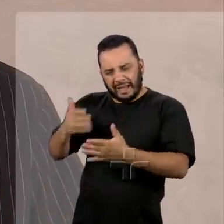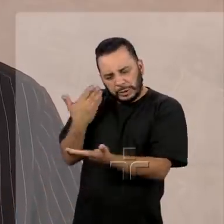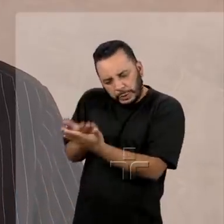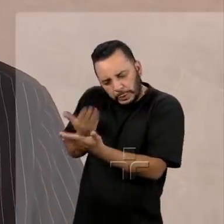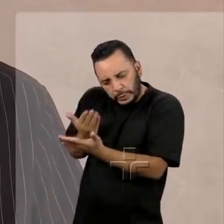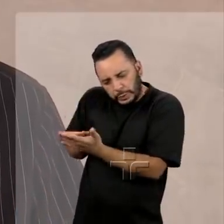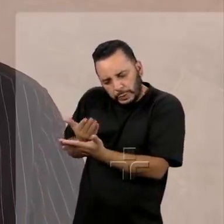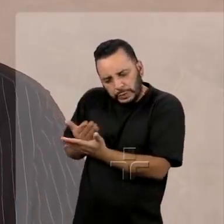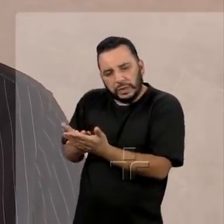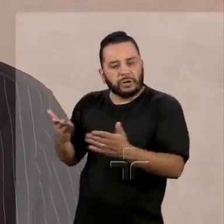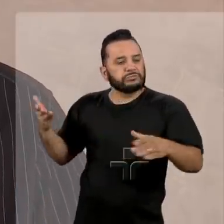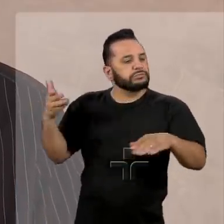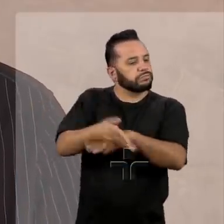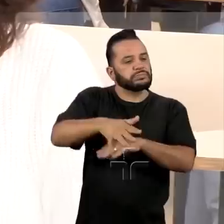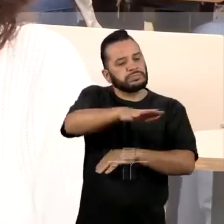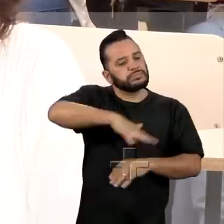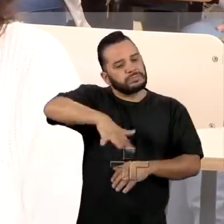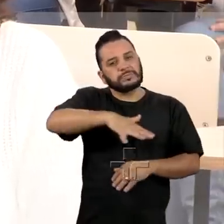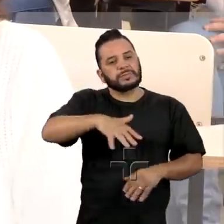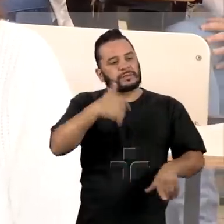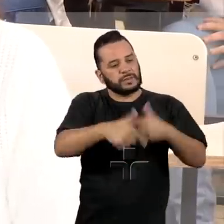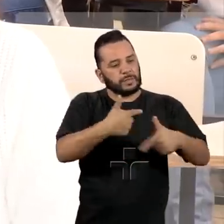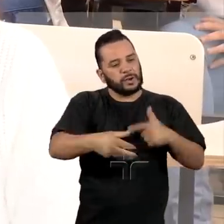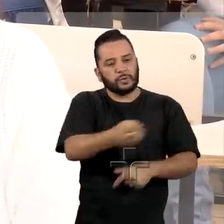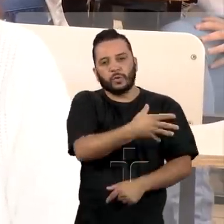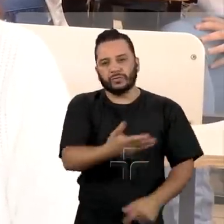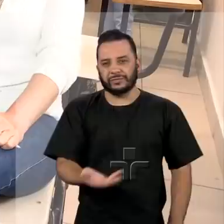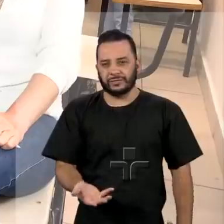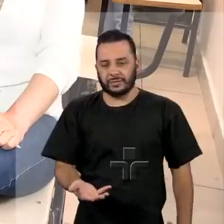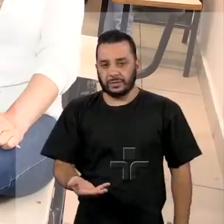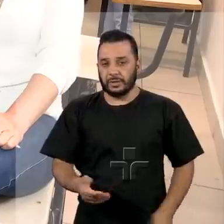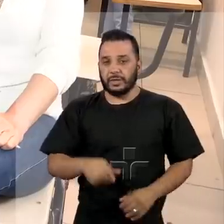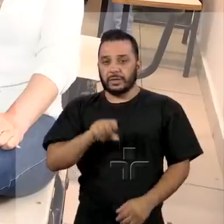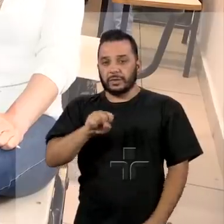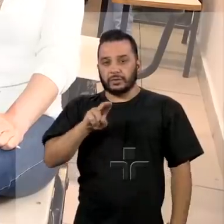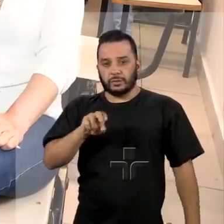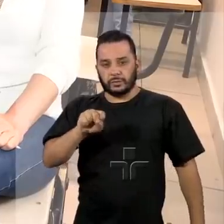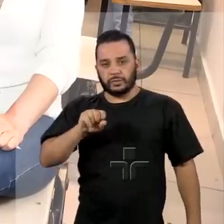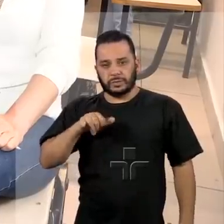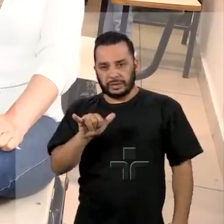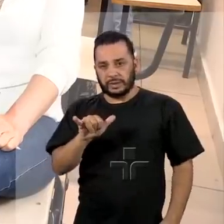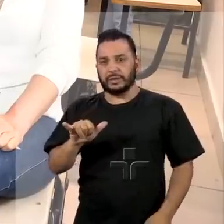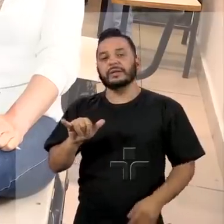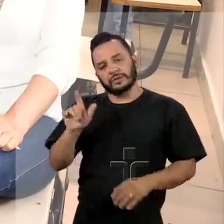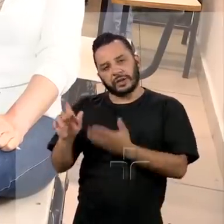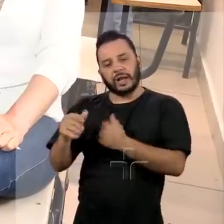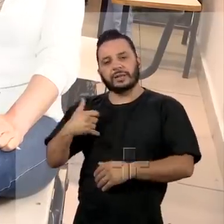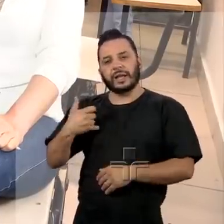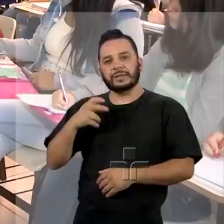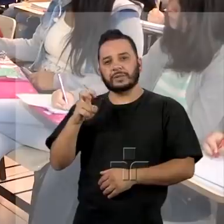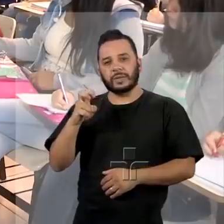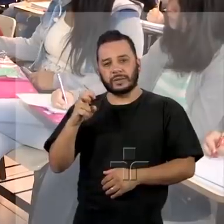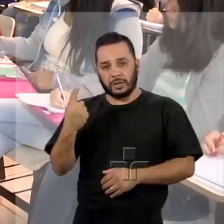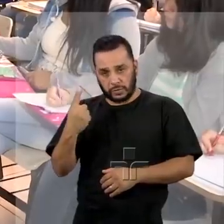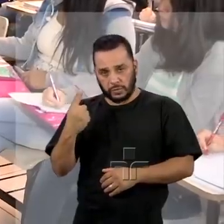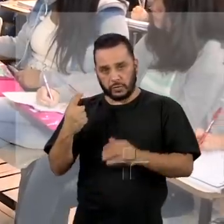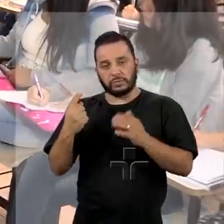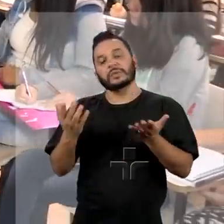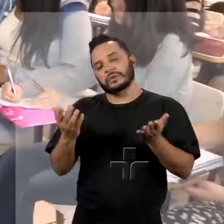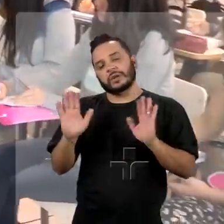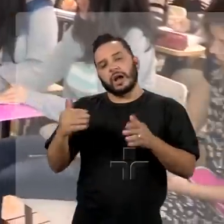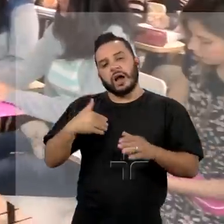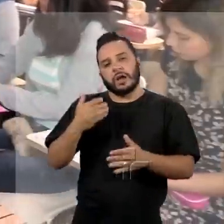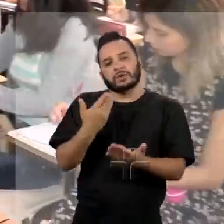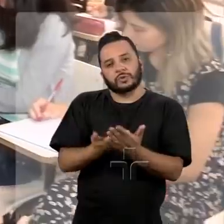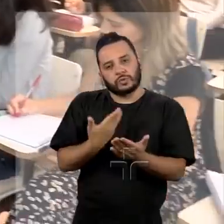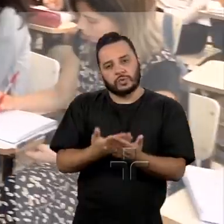mais produtivas em outras profissões. A Suzy é um exemplo. Aos 51 anos, cursa enfermagem e quer se especializar